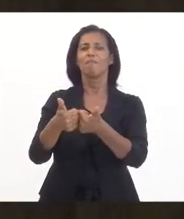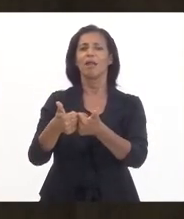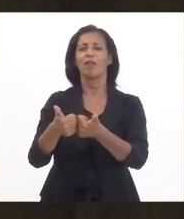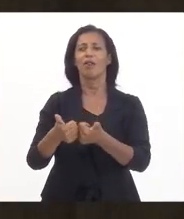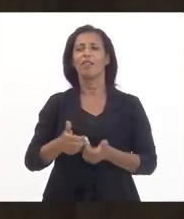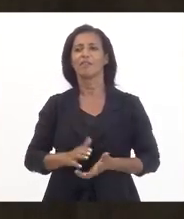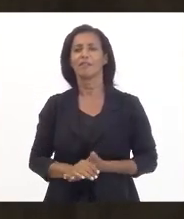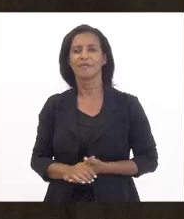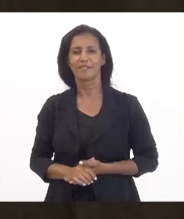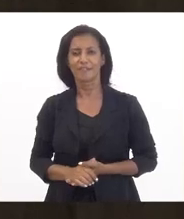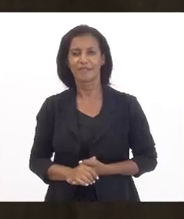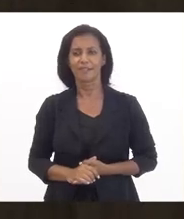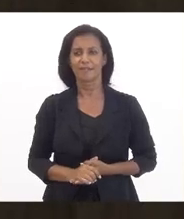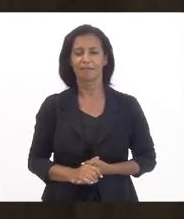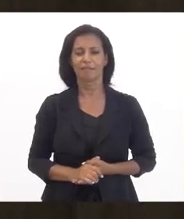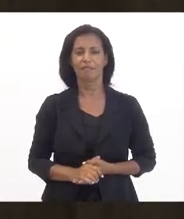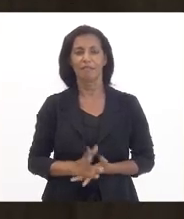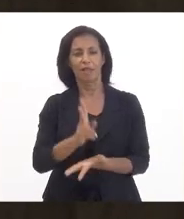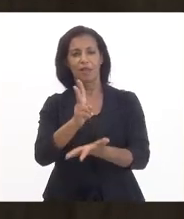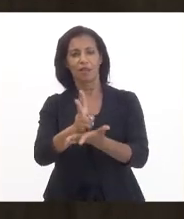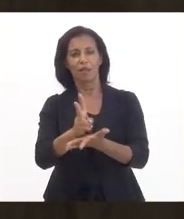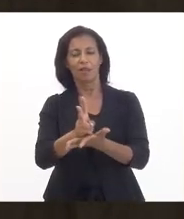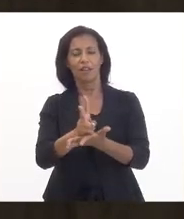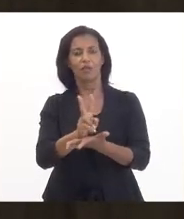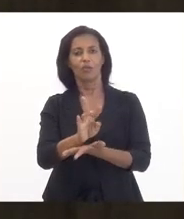favor. Presidente, pela manutenção.